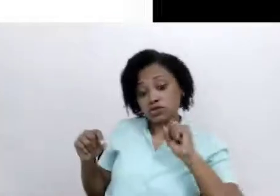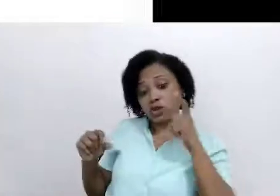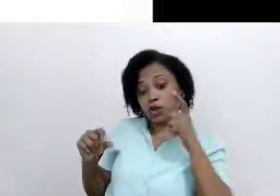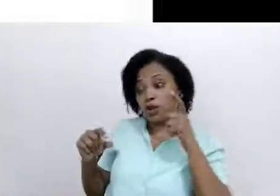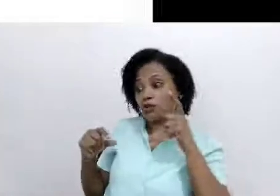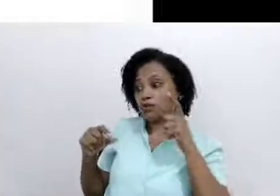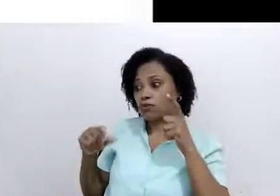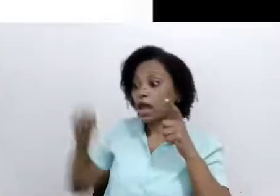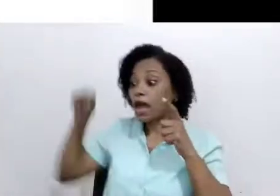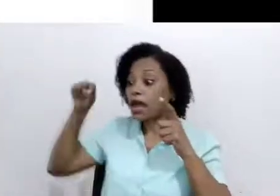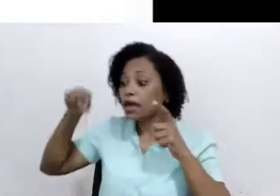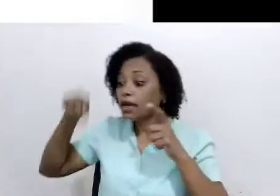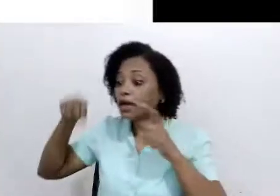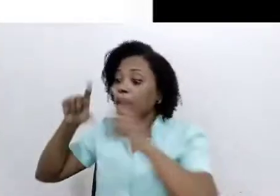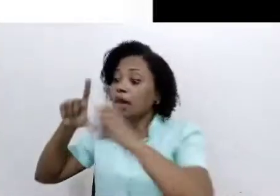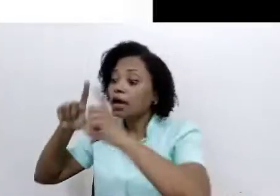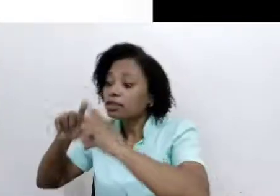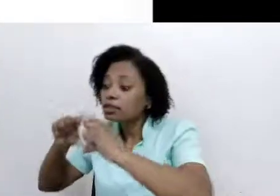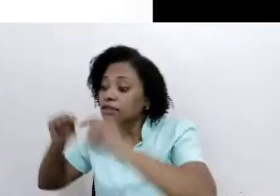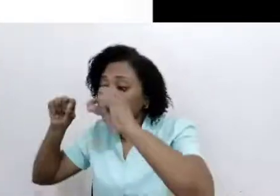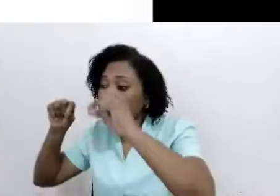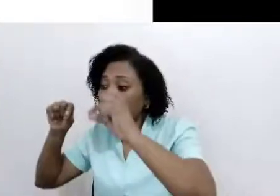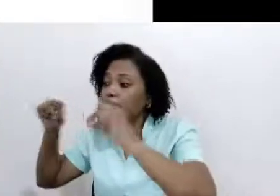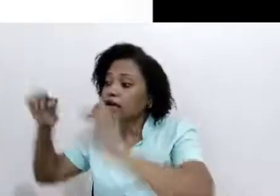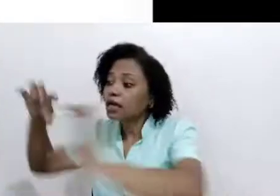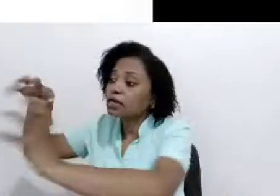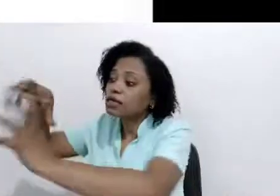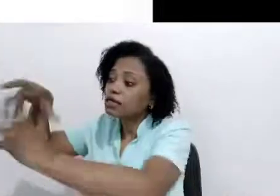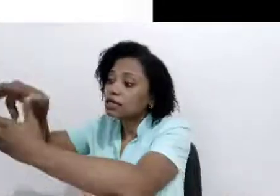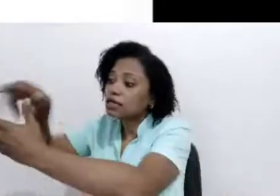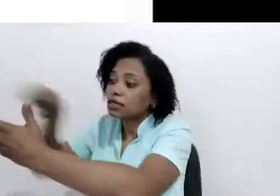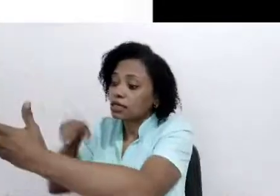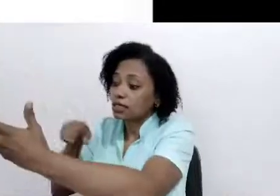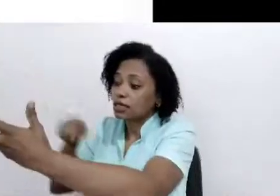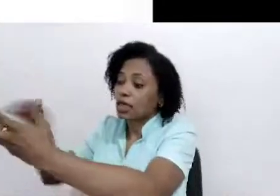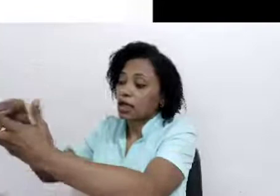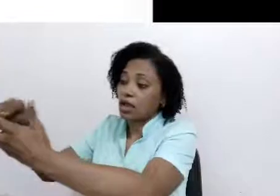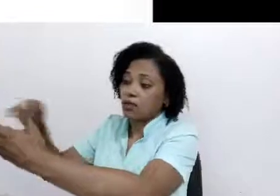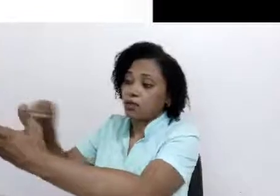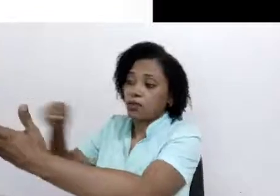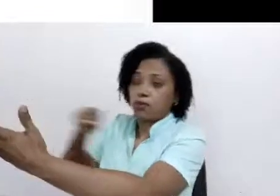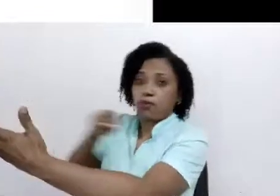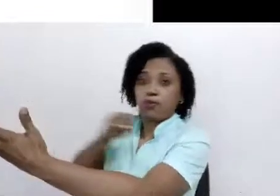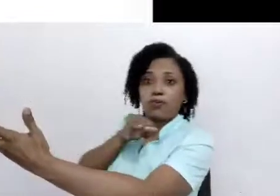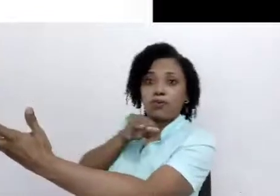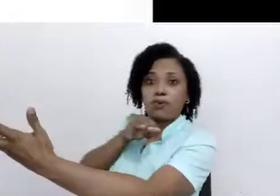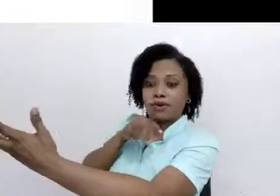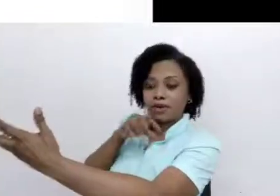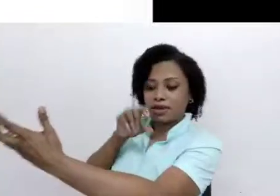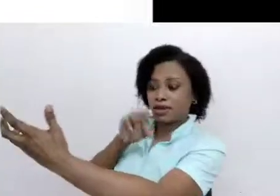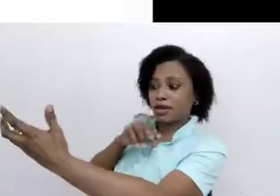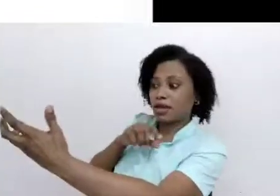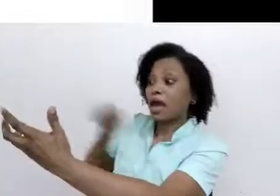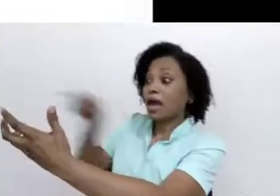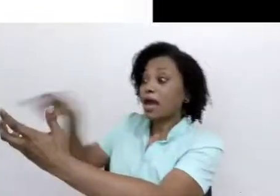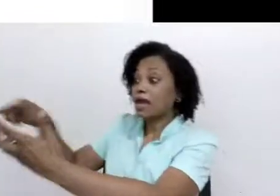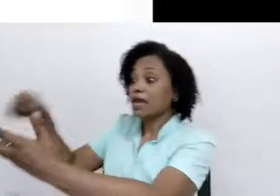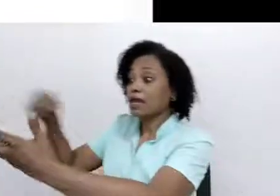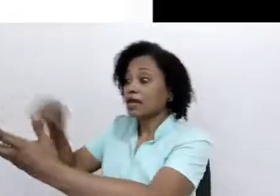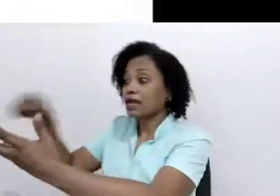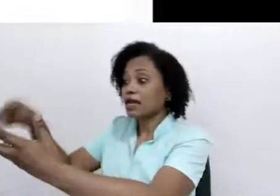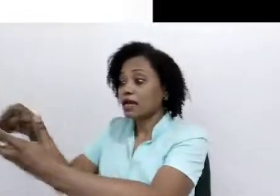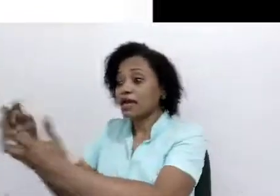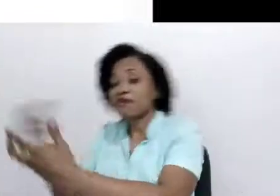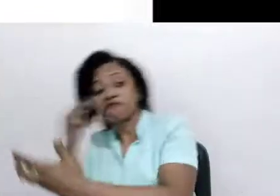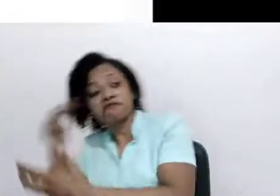e Sol, a Lua formando sombra aqui na Terra, o eclipse é solar. Por quê? Porque eu não consigo